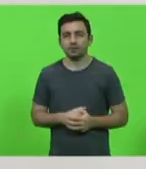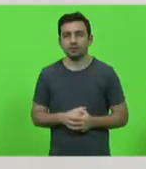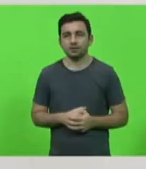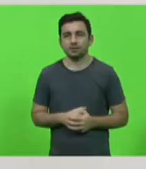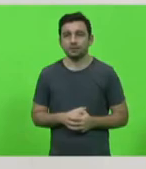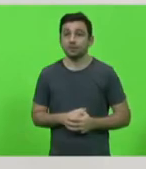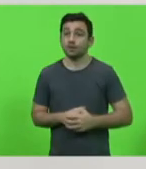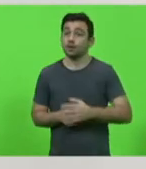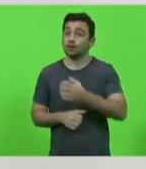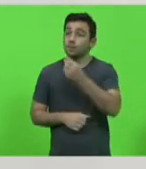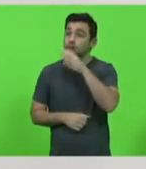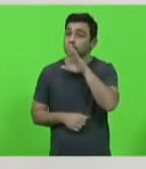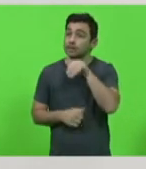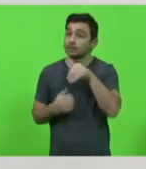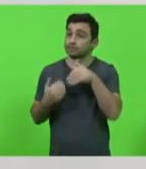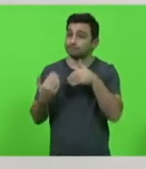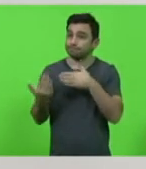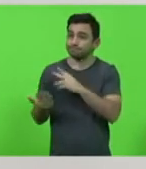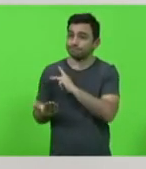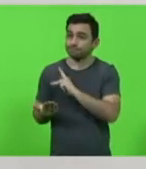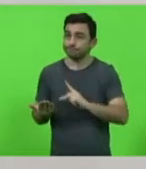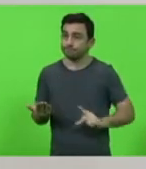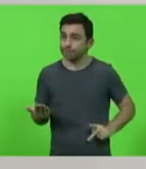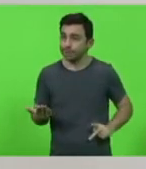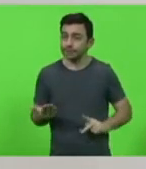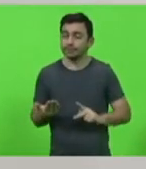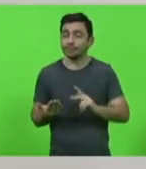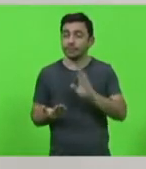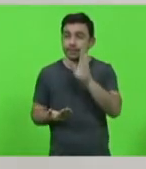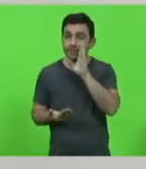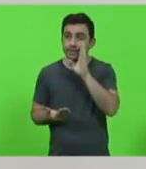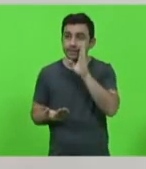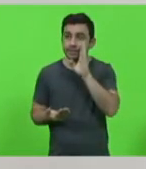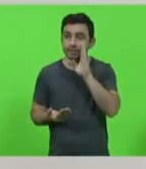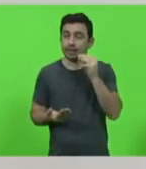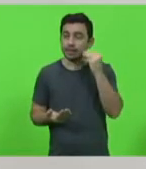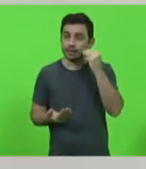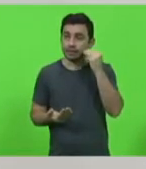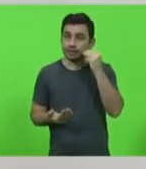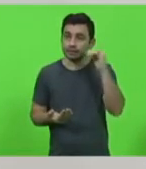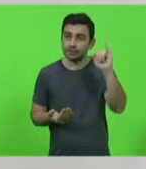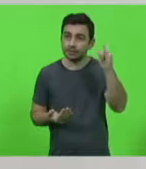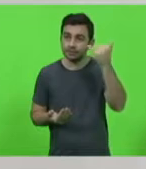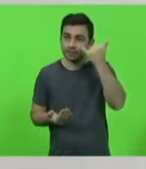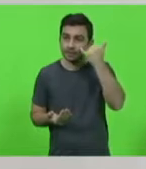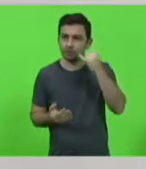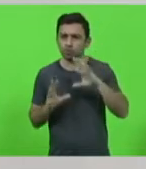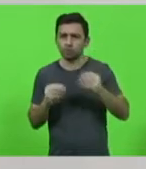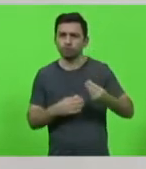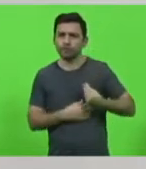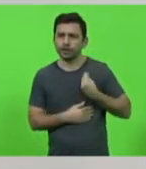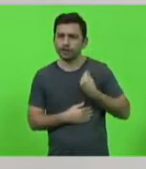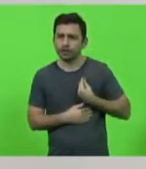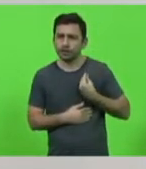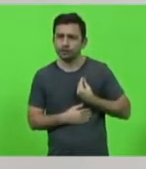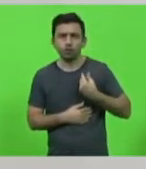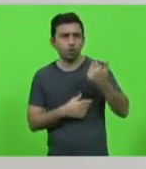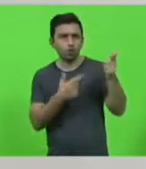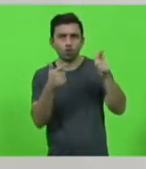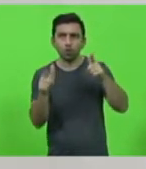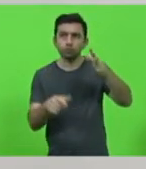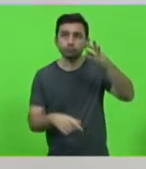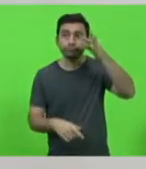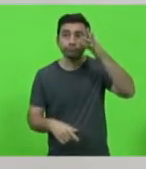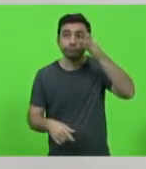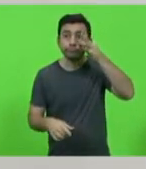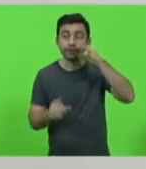Boa tarde, presidente Nilson Berlanda, deputada Marlene, deputado Jessé Lopes, que estão aqui presentes aqui, os outros que nos acompanham também de forma remota,